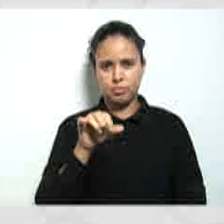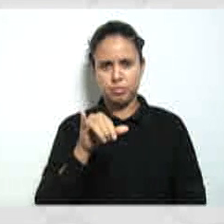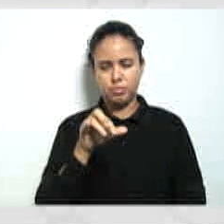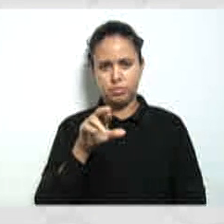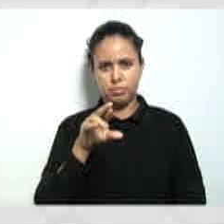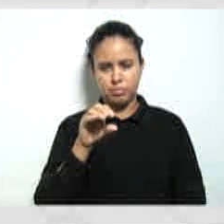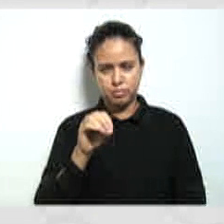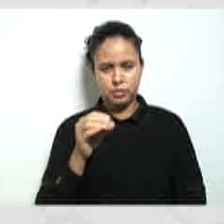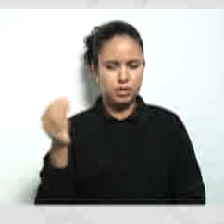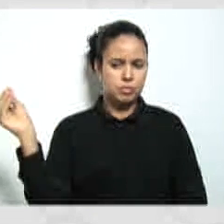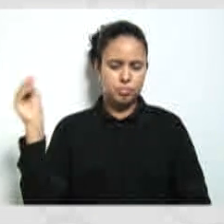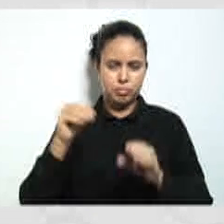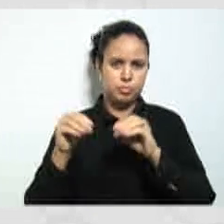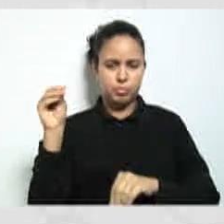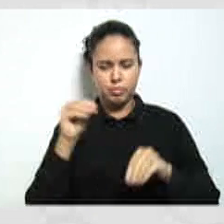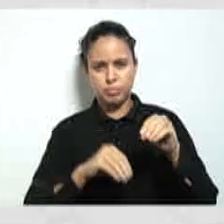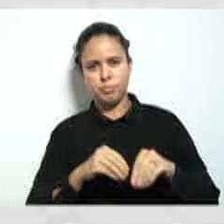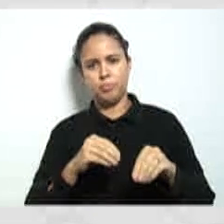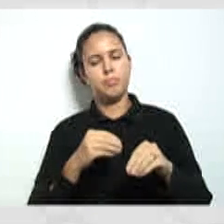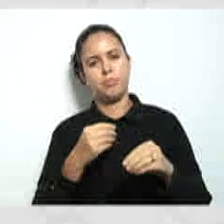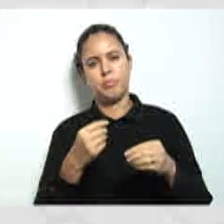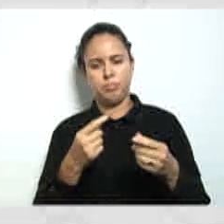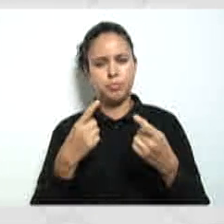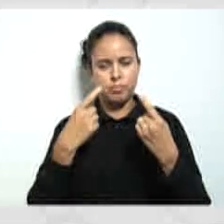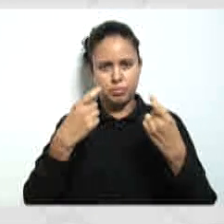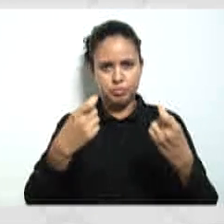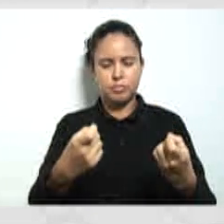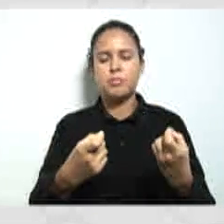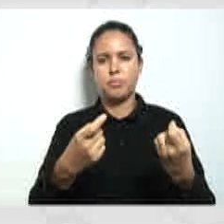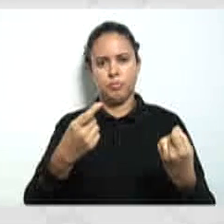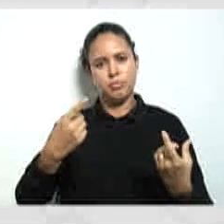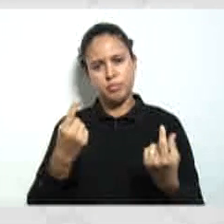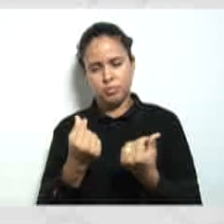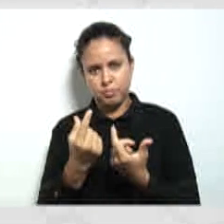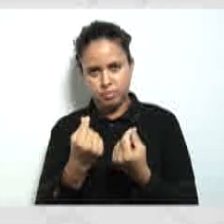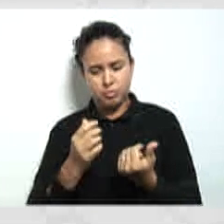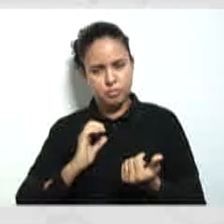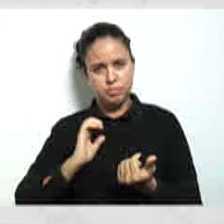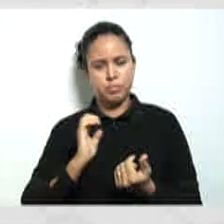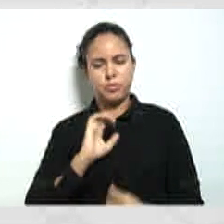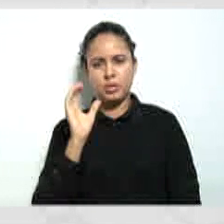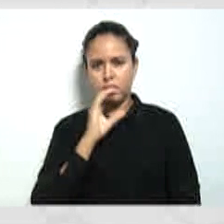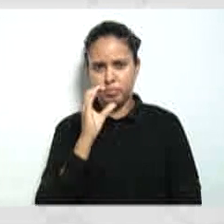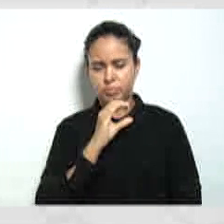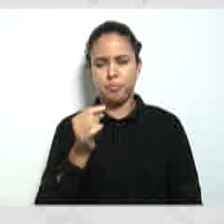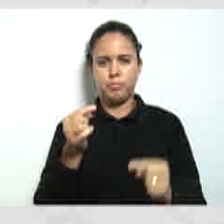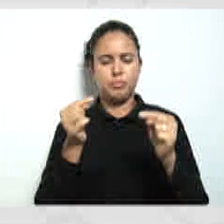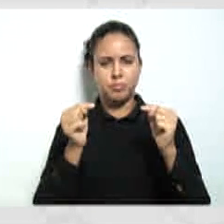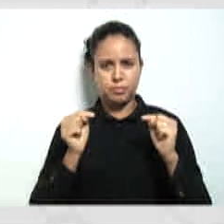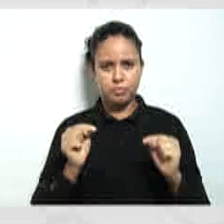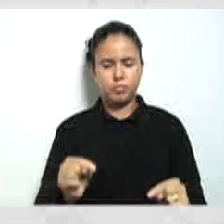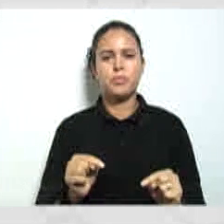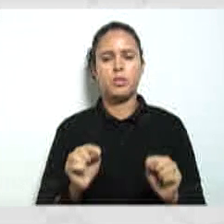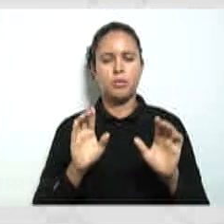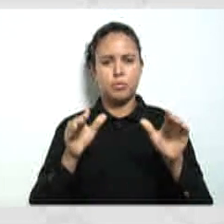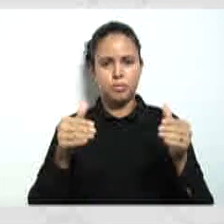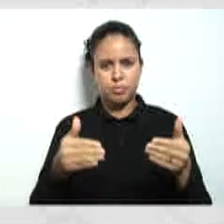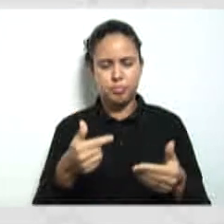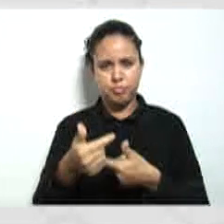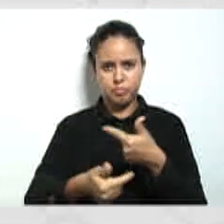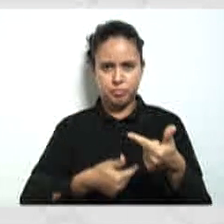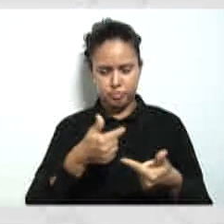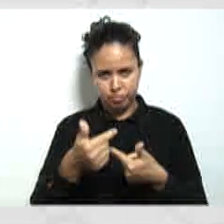C. Não existe foco em garantir qualidade do trabalho e a remuneração do trabalhador. D. Os ganhos e